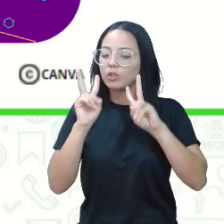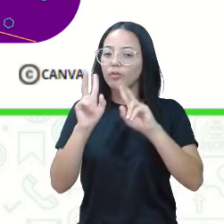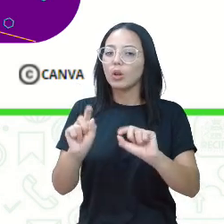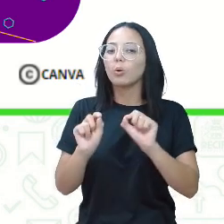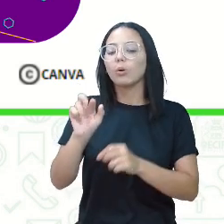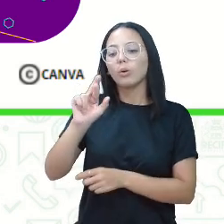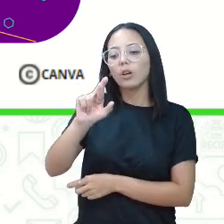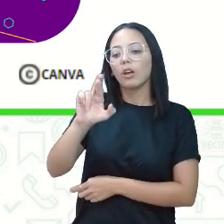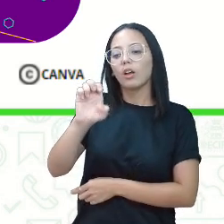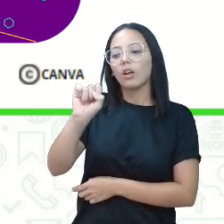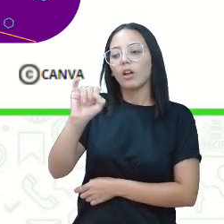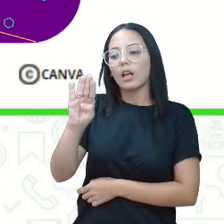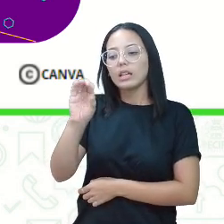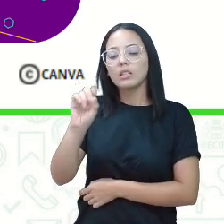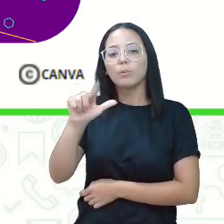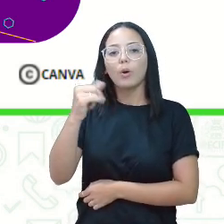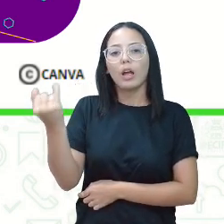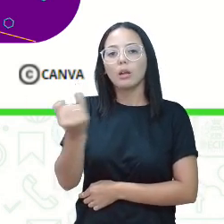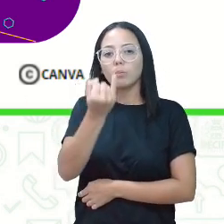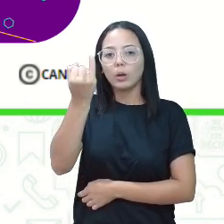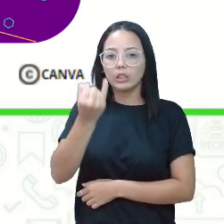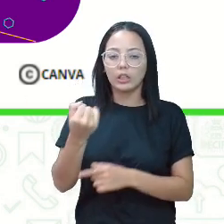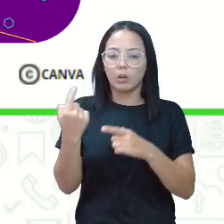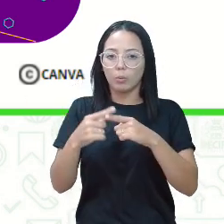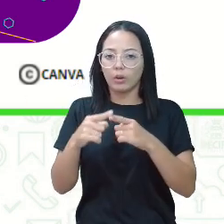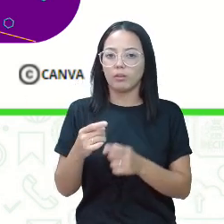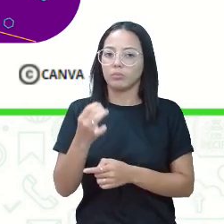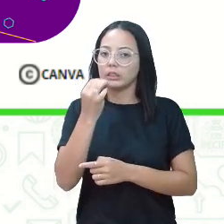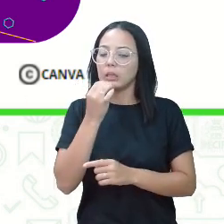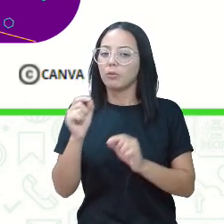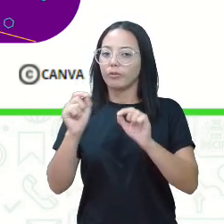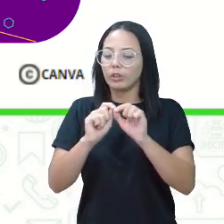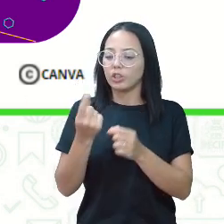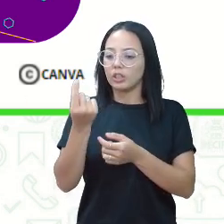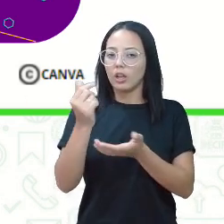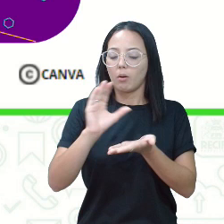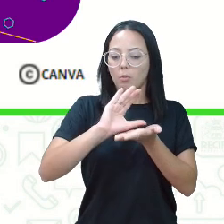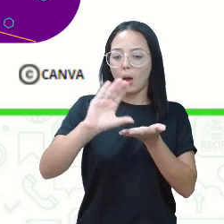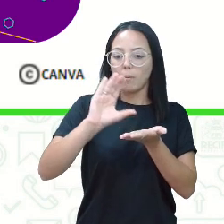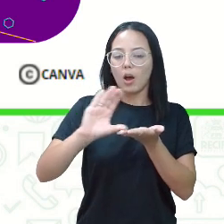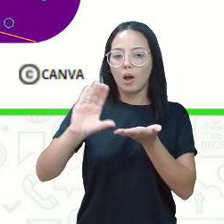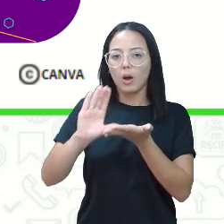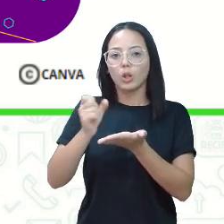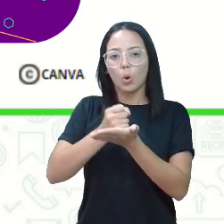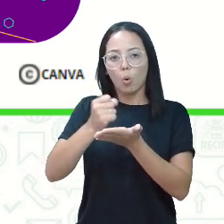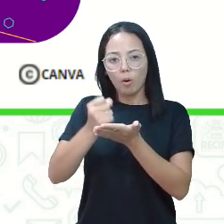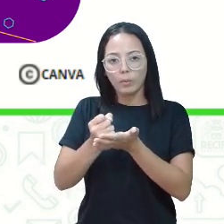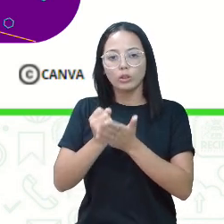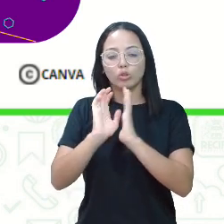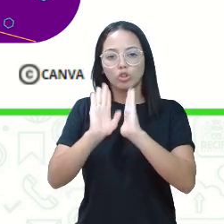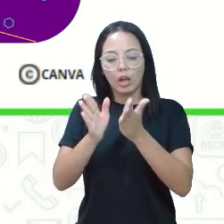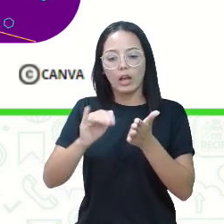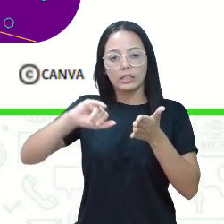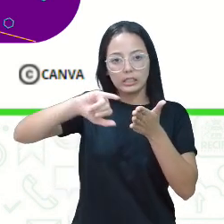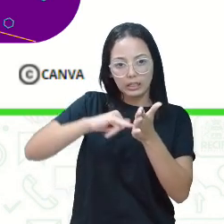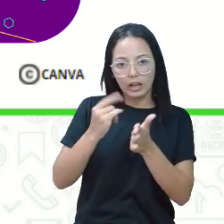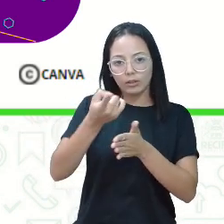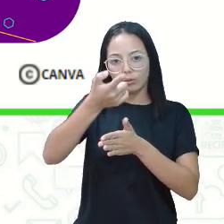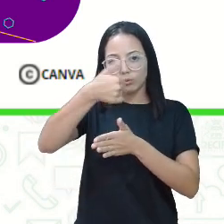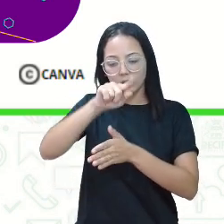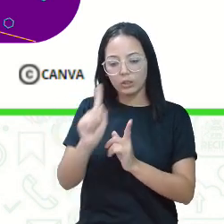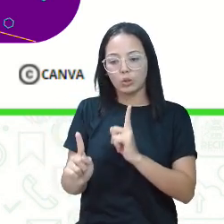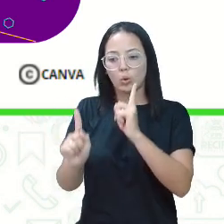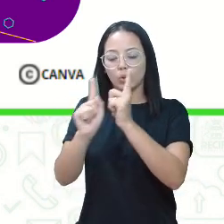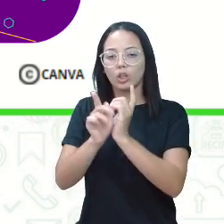recibo ele é muito importante quando a gente faz uma transação financeira e tem que estar documentado e tem que estar assinado. Daqui a pouco vocês vão ver